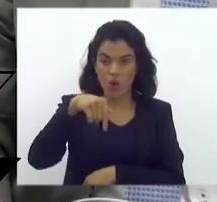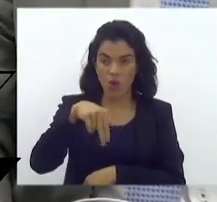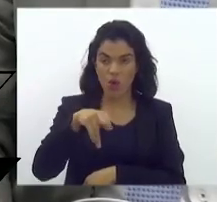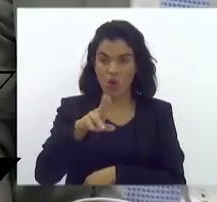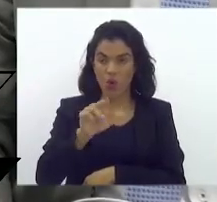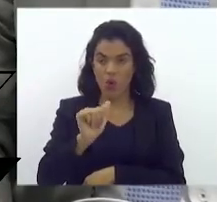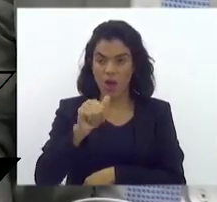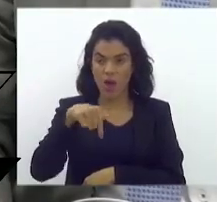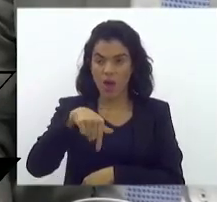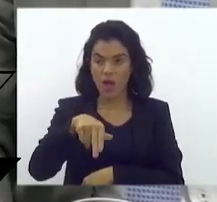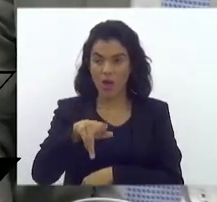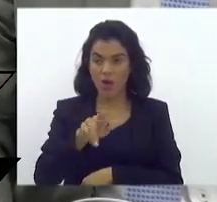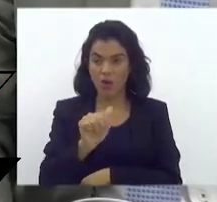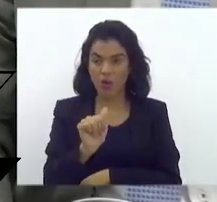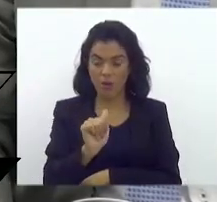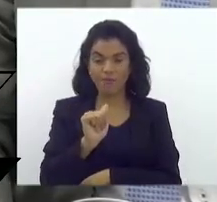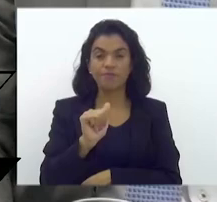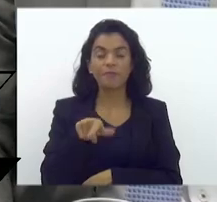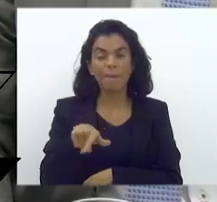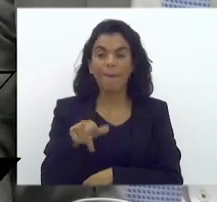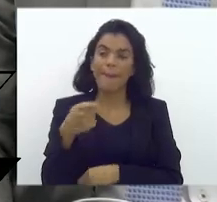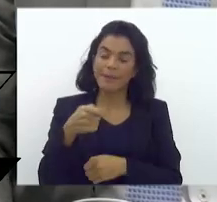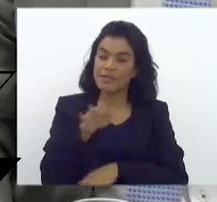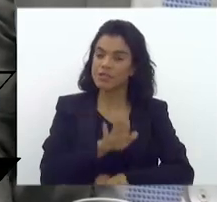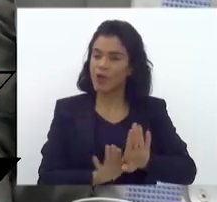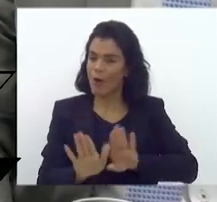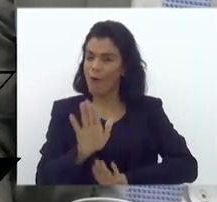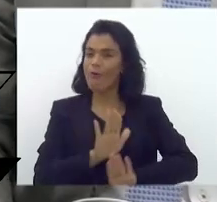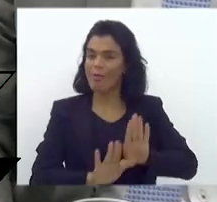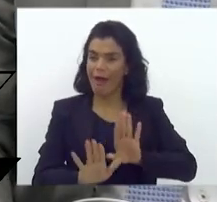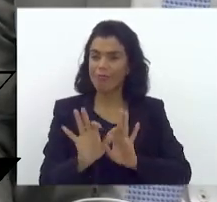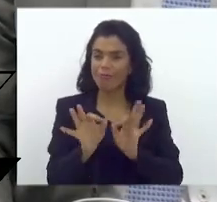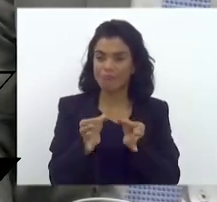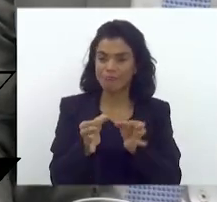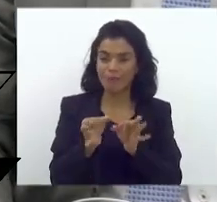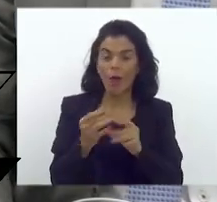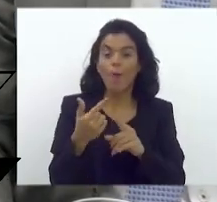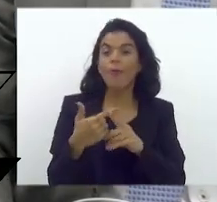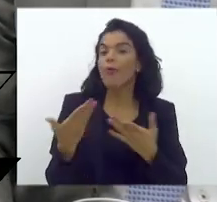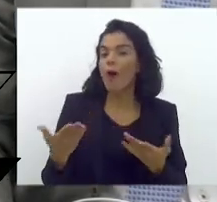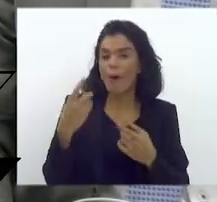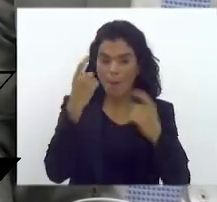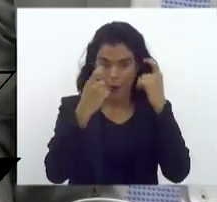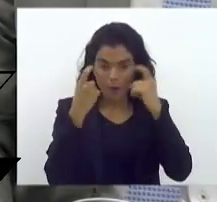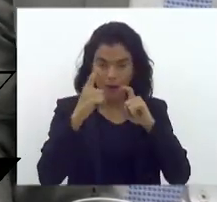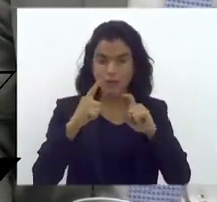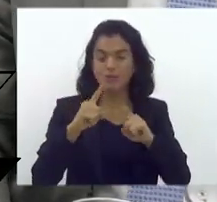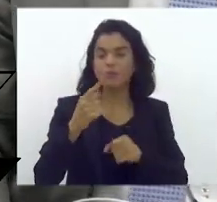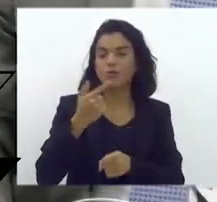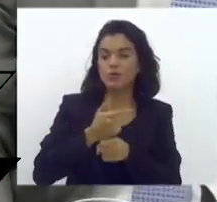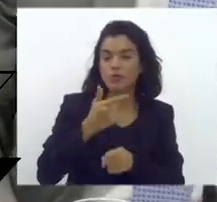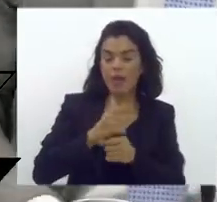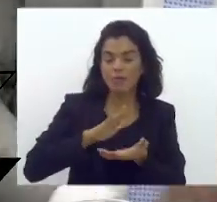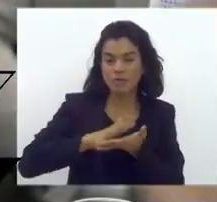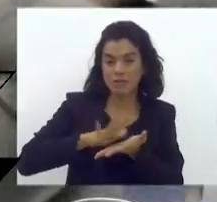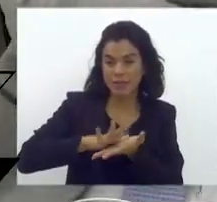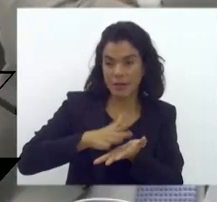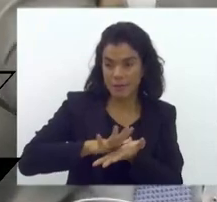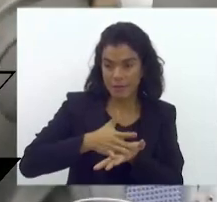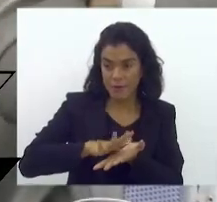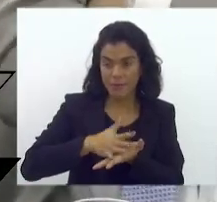a nível federal. É, a gente só tem competência para determinar a ponte estadual. Porque, qual é a preocupação das escolas de samba? Para não ficar uma coisa,